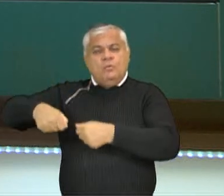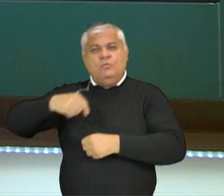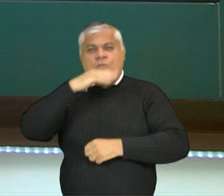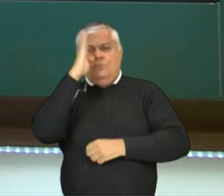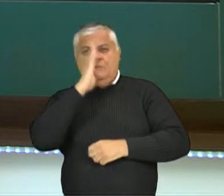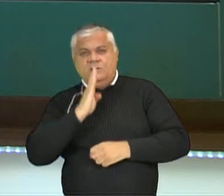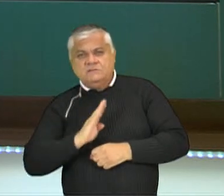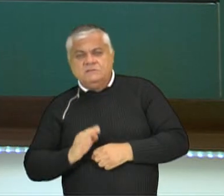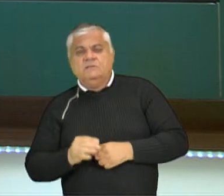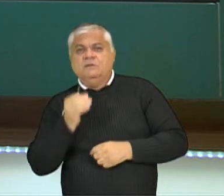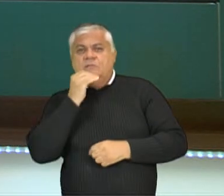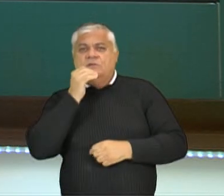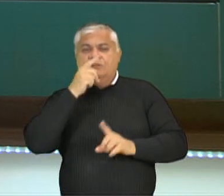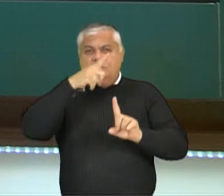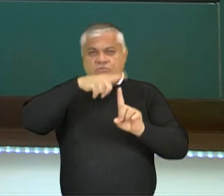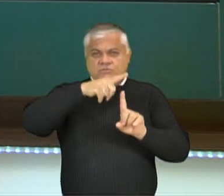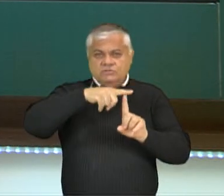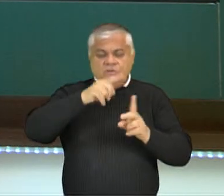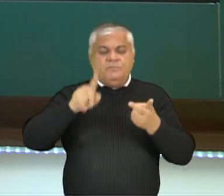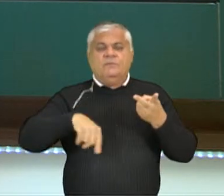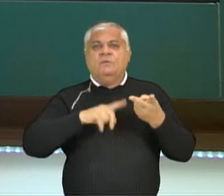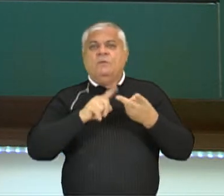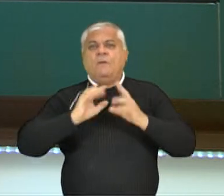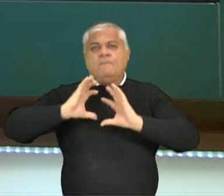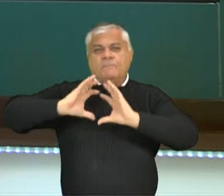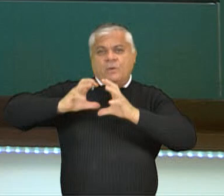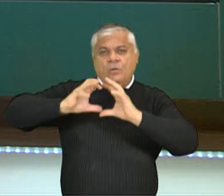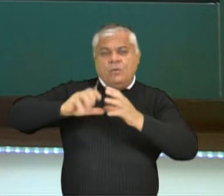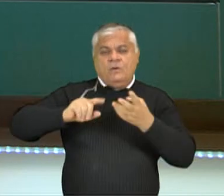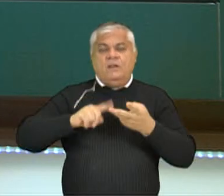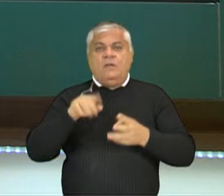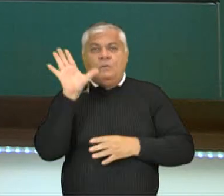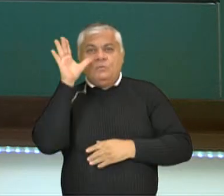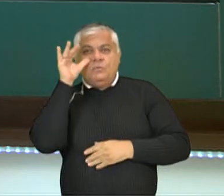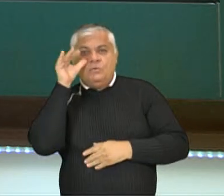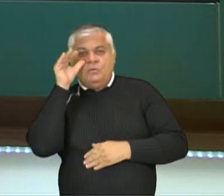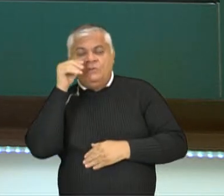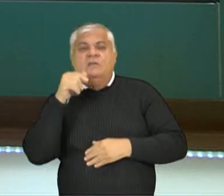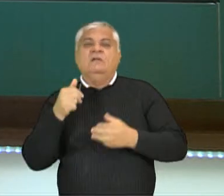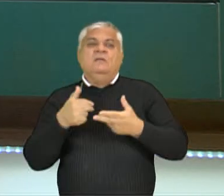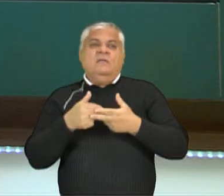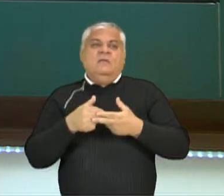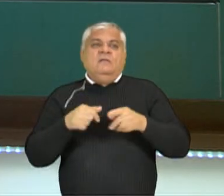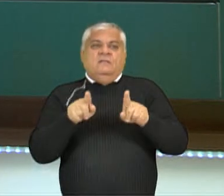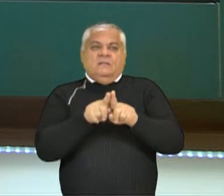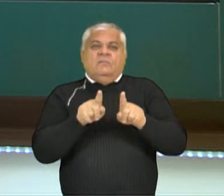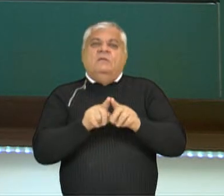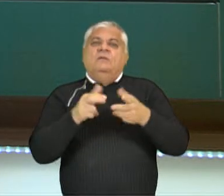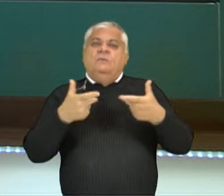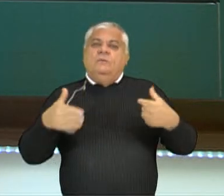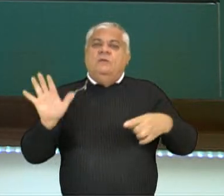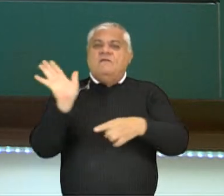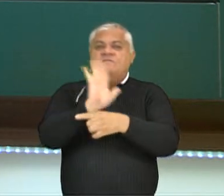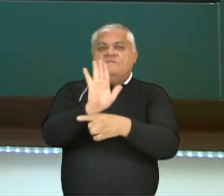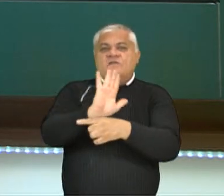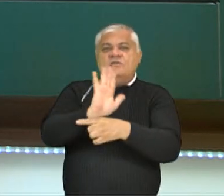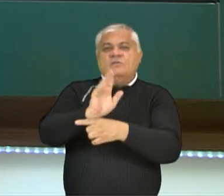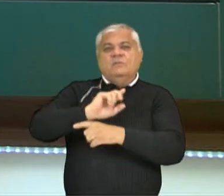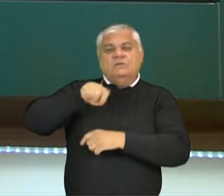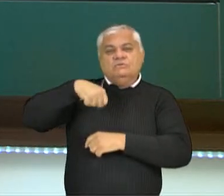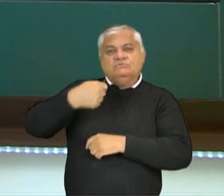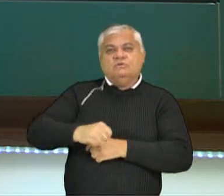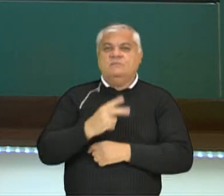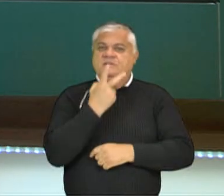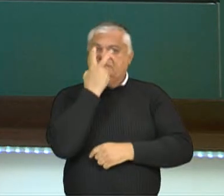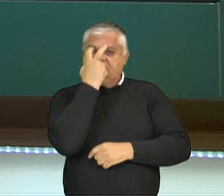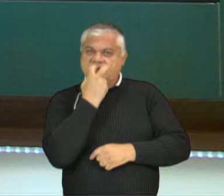a classificação funcional sobre a bola, algumas curiosidades e também alguns filmes sobre a